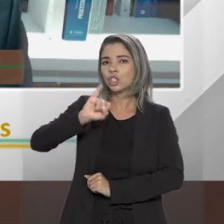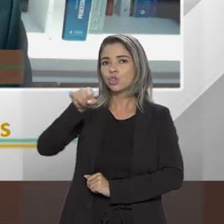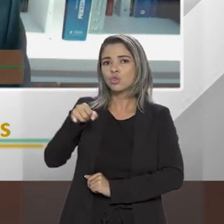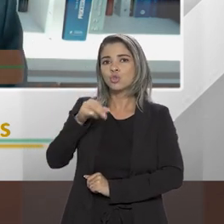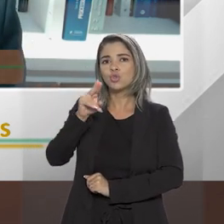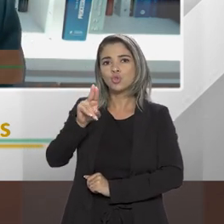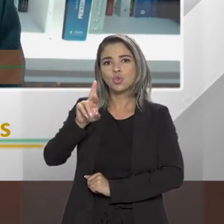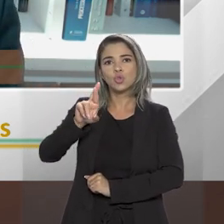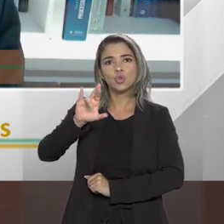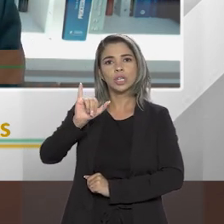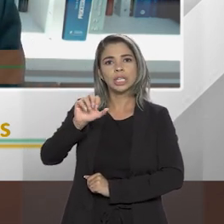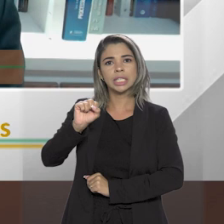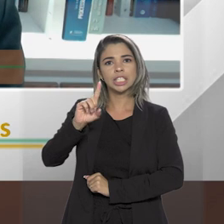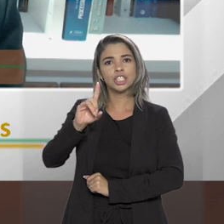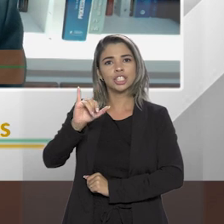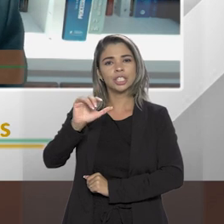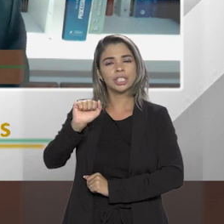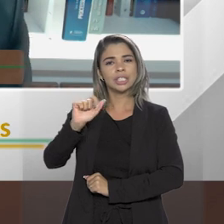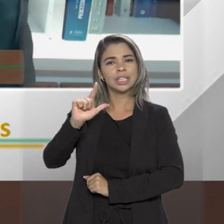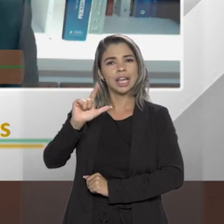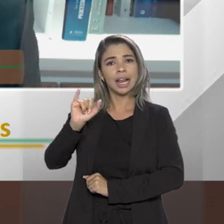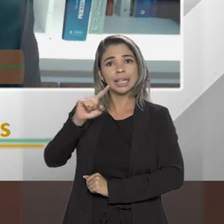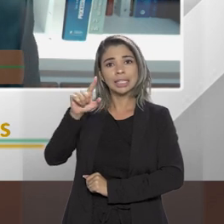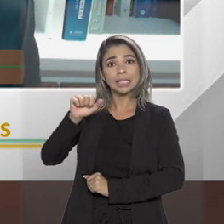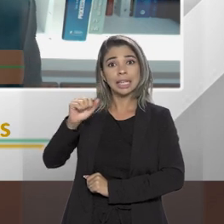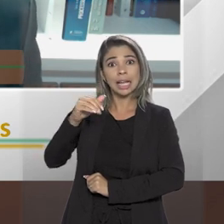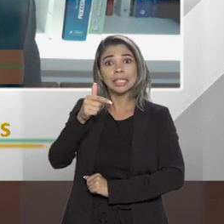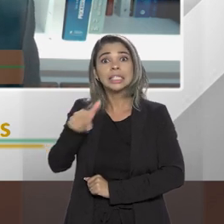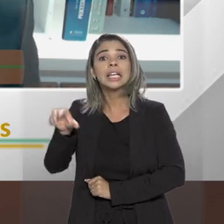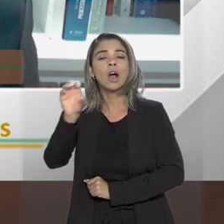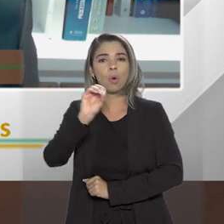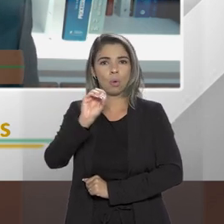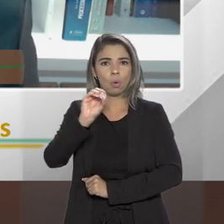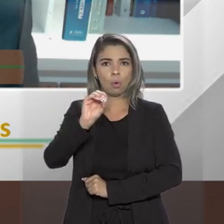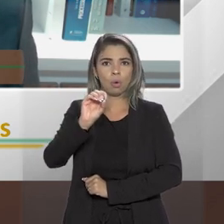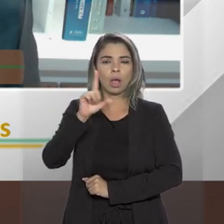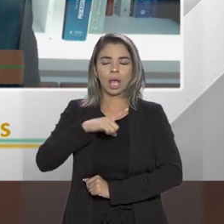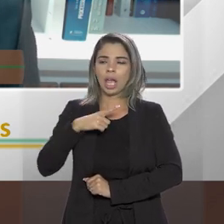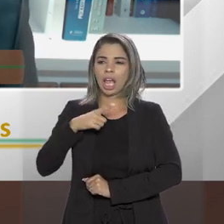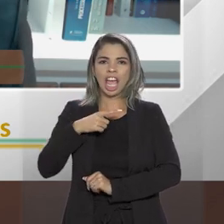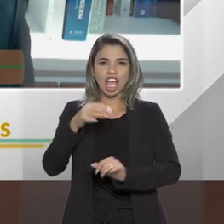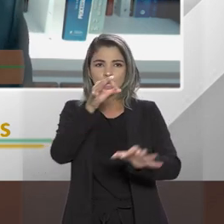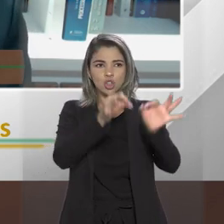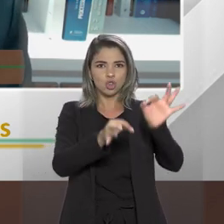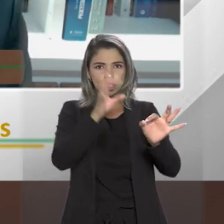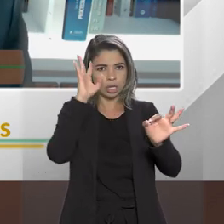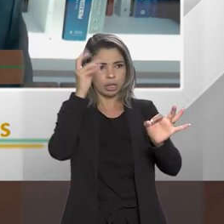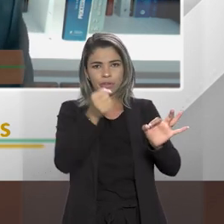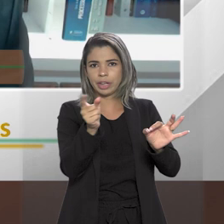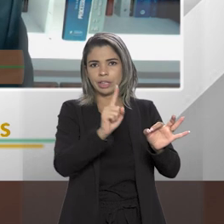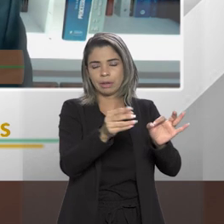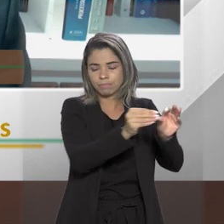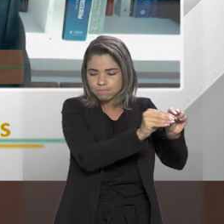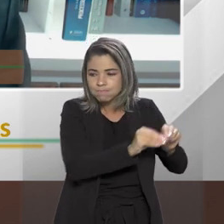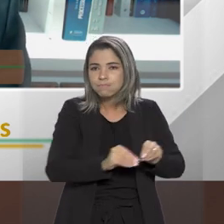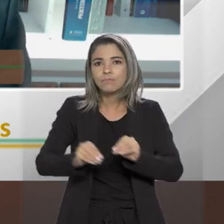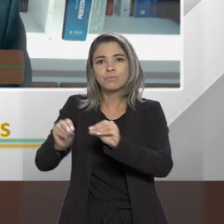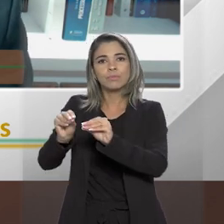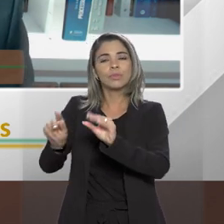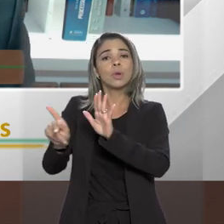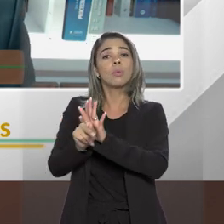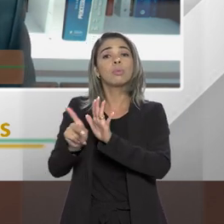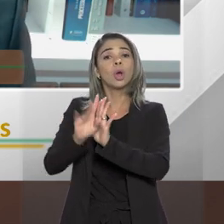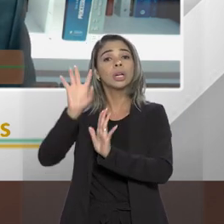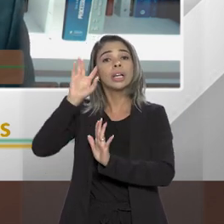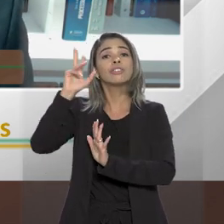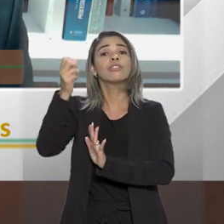desjurisdicionalização. Aí, realmente, eu estou tirando a matéria do Poder Judiciário e estou levando para que ela seja